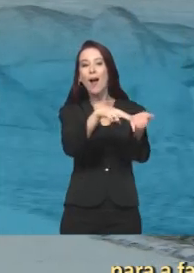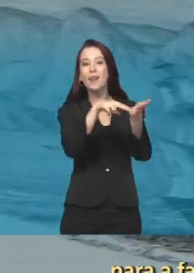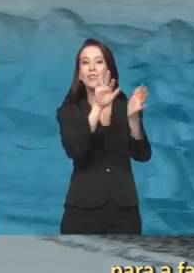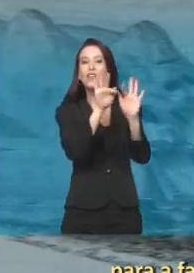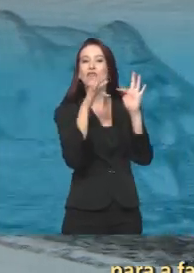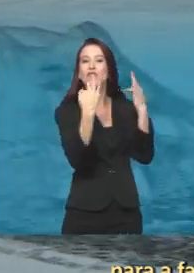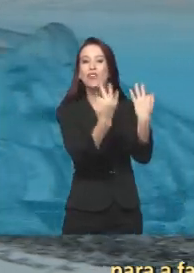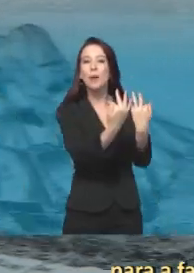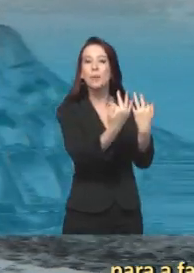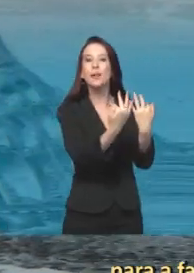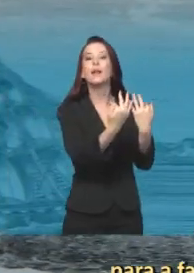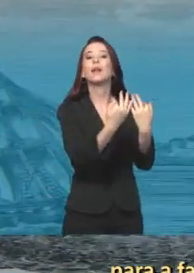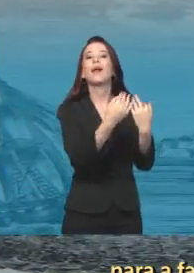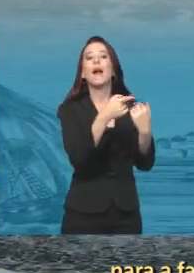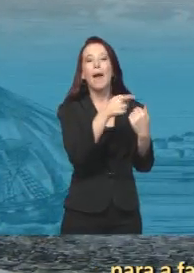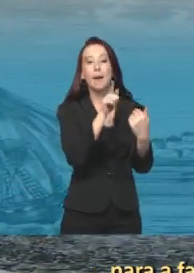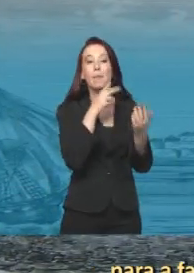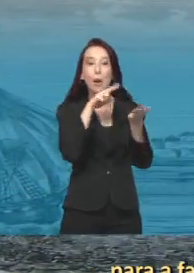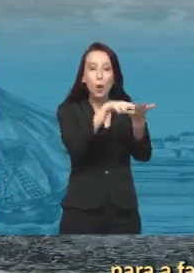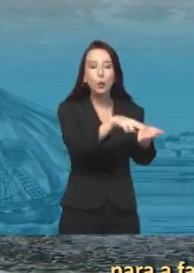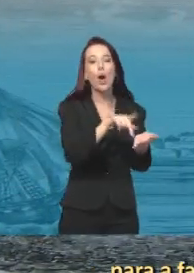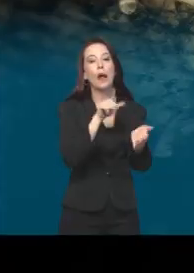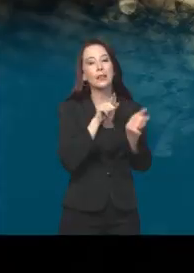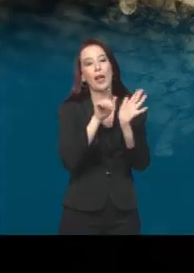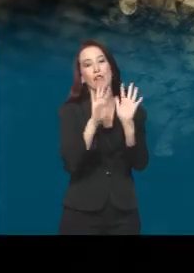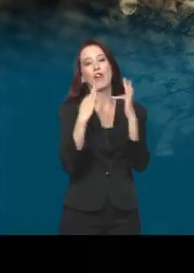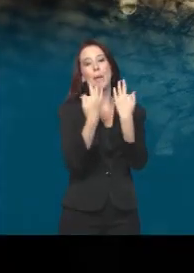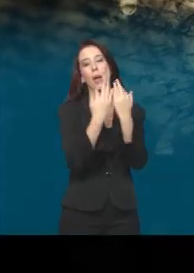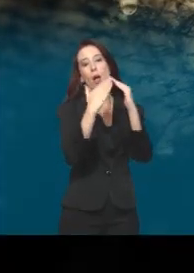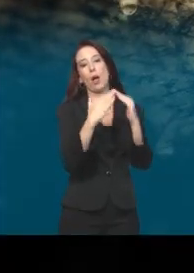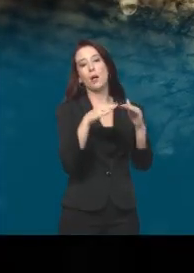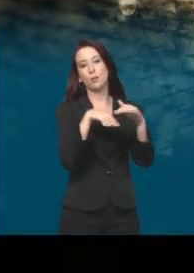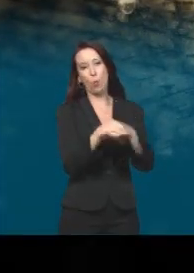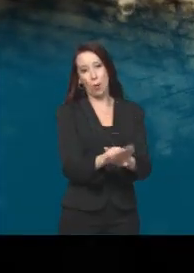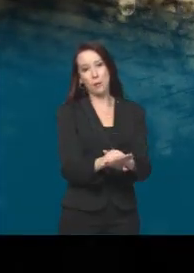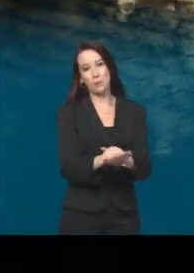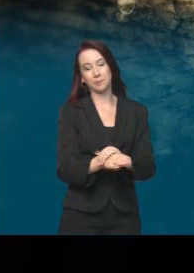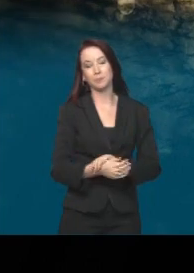foram guardadas lá na casa da família.